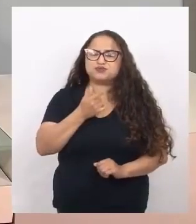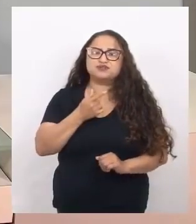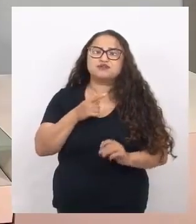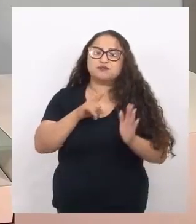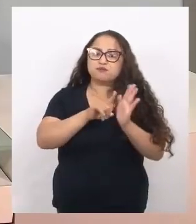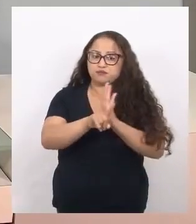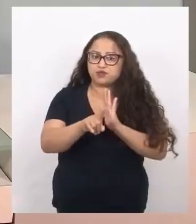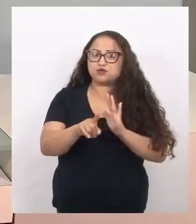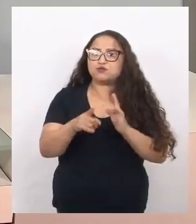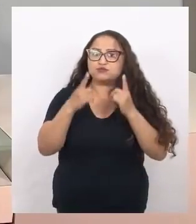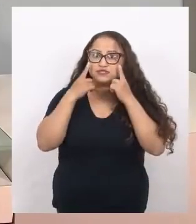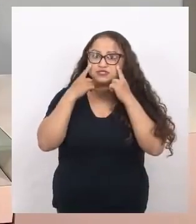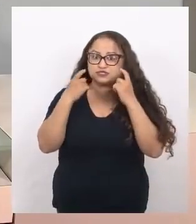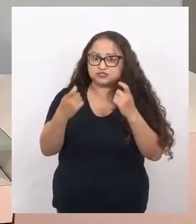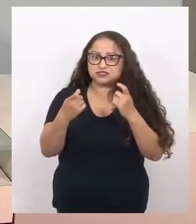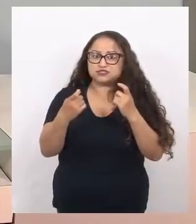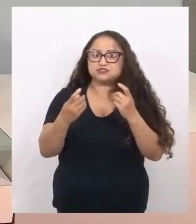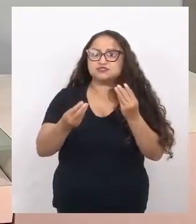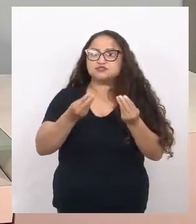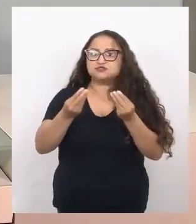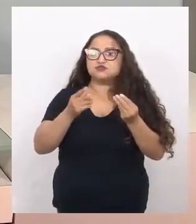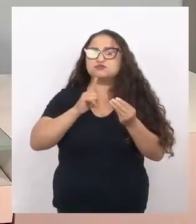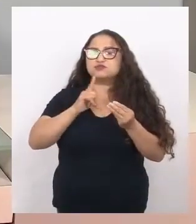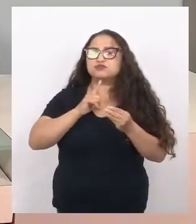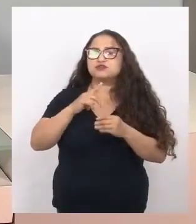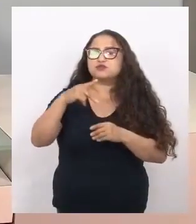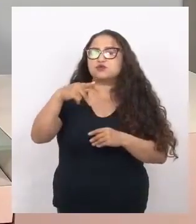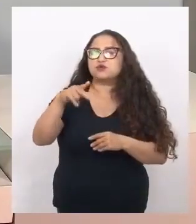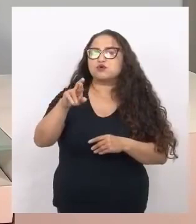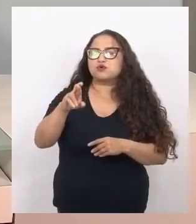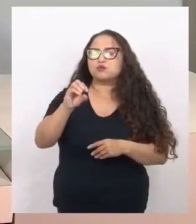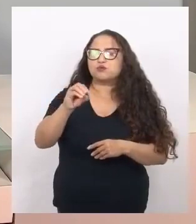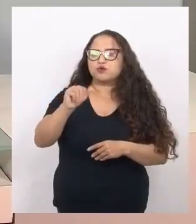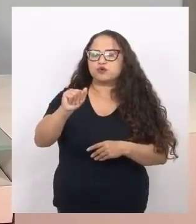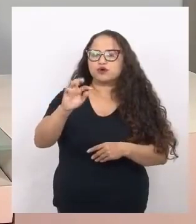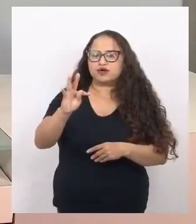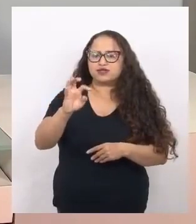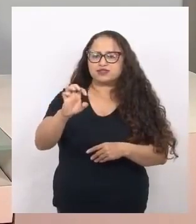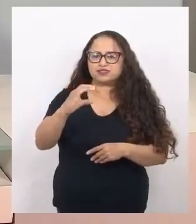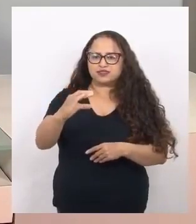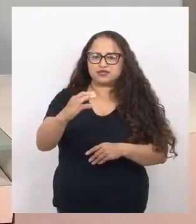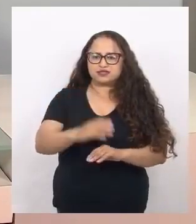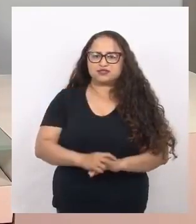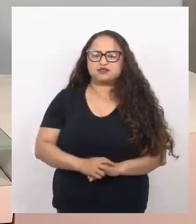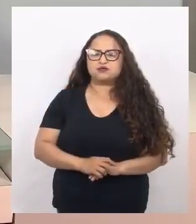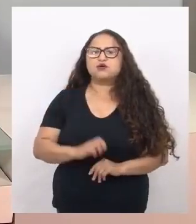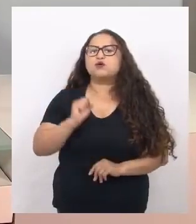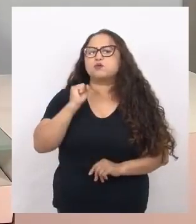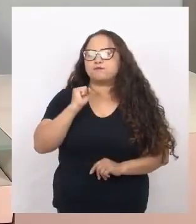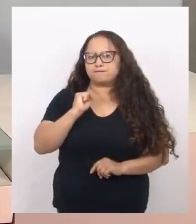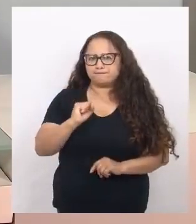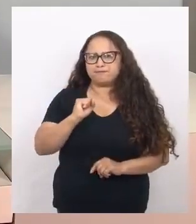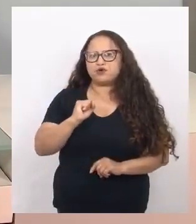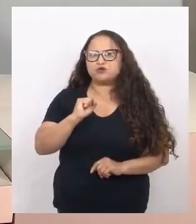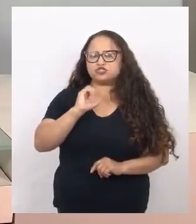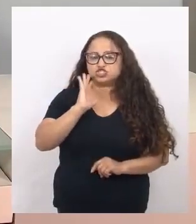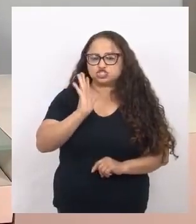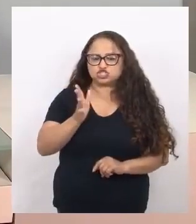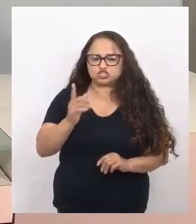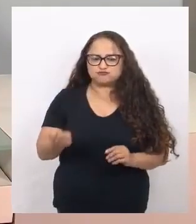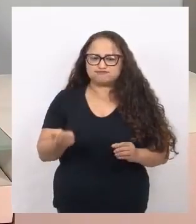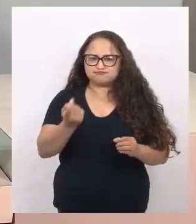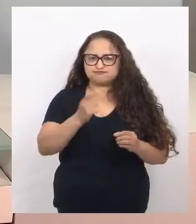muito interessante aqui sobre a recondução dos Proatec. Tá? Pessoal, o Proatec pode ter sido reconduzido e ele pode